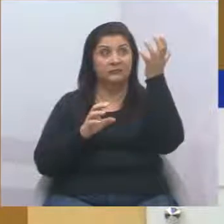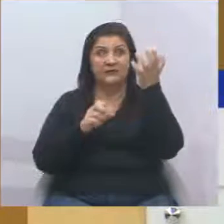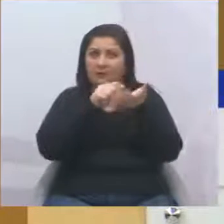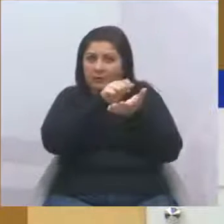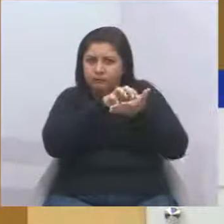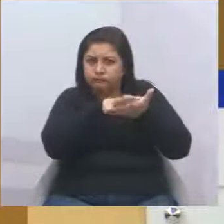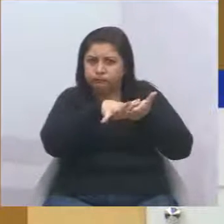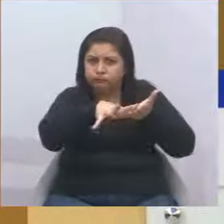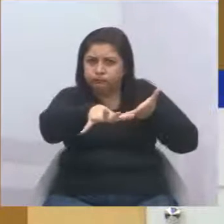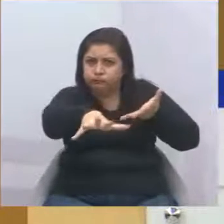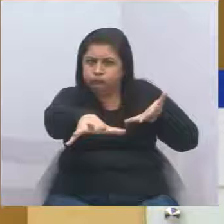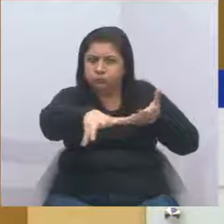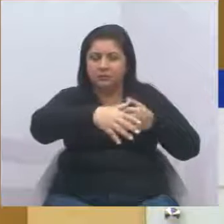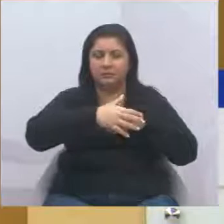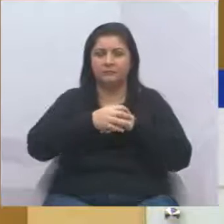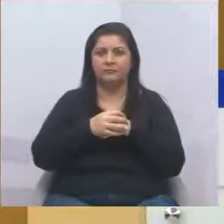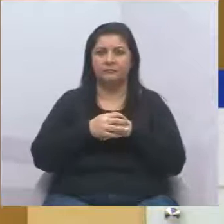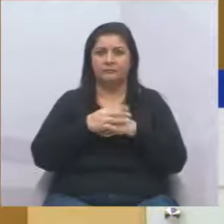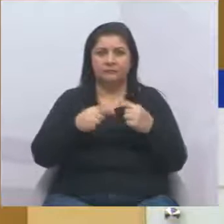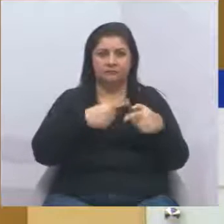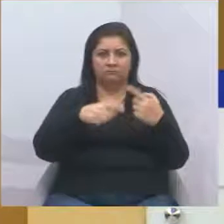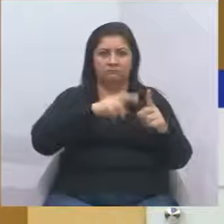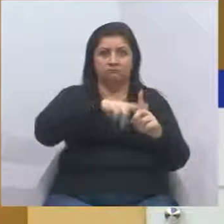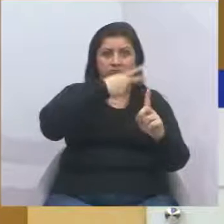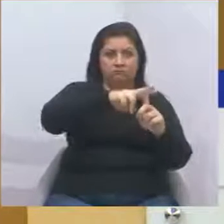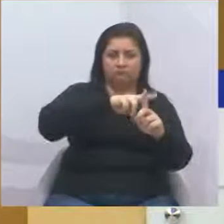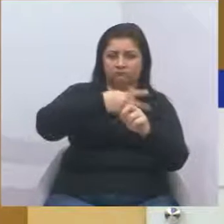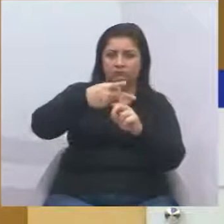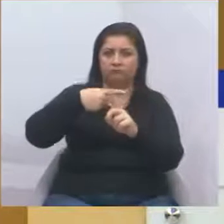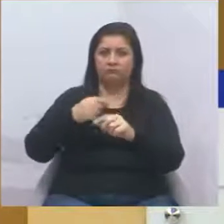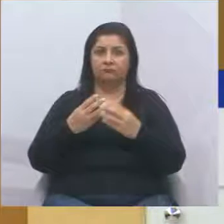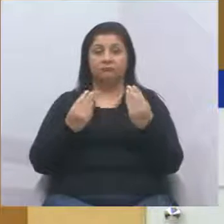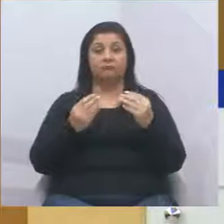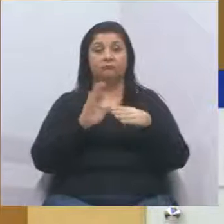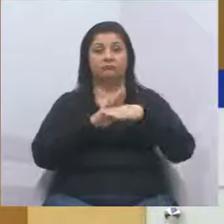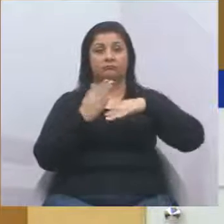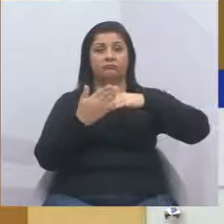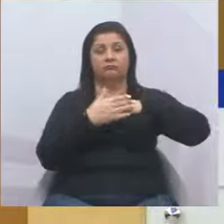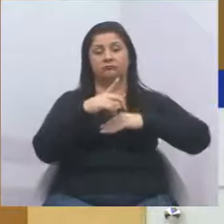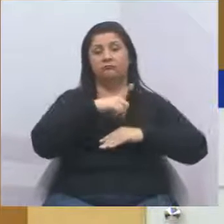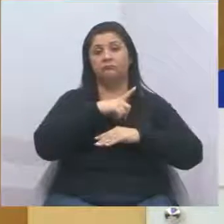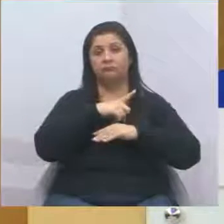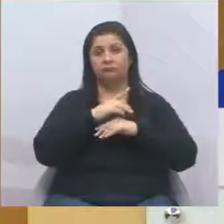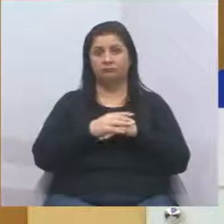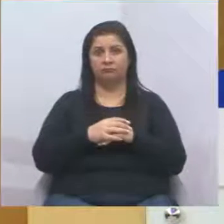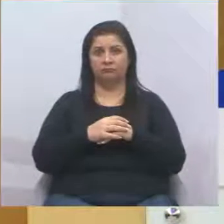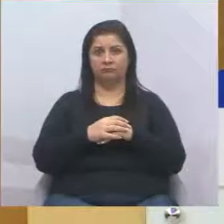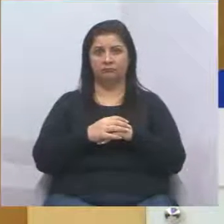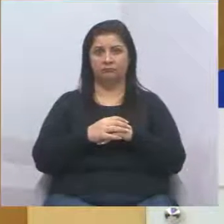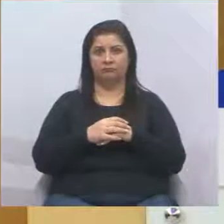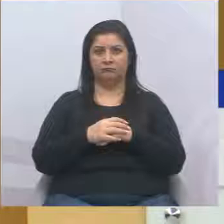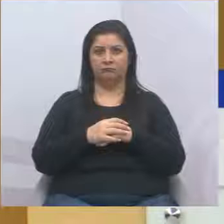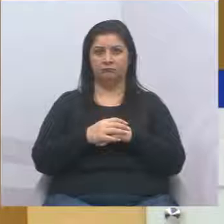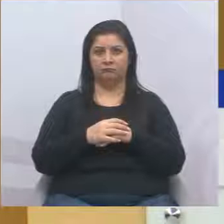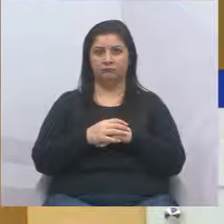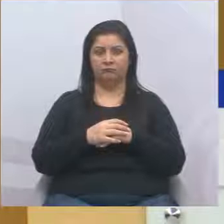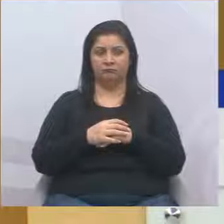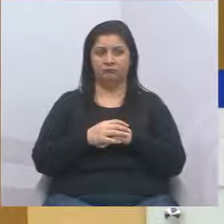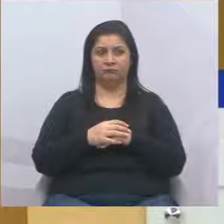mundo, a qual se prolifera pelos bairros da nossa cidade, onde essa planta